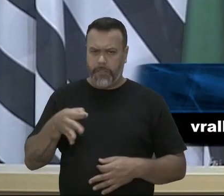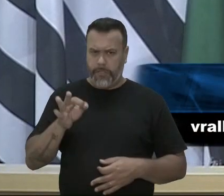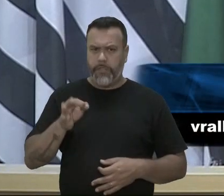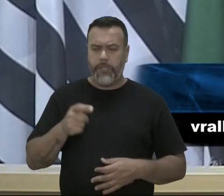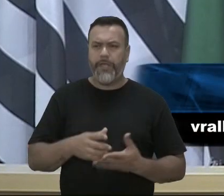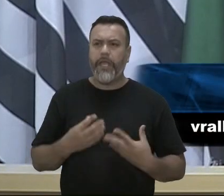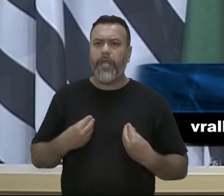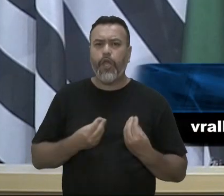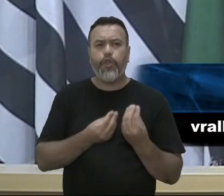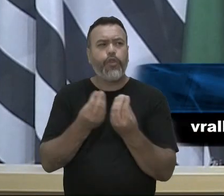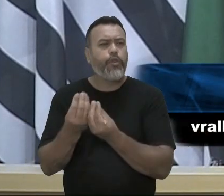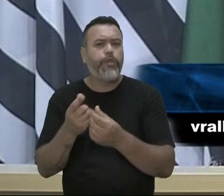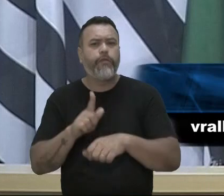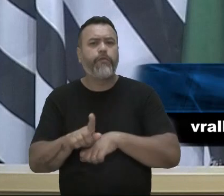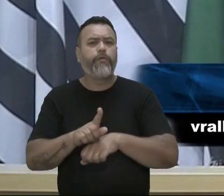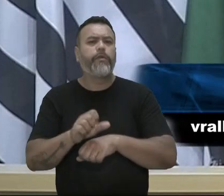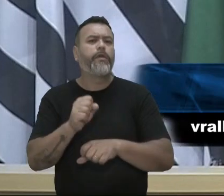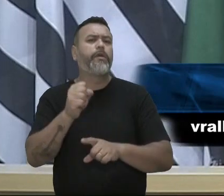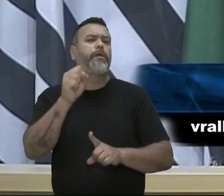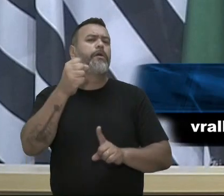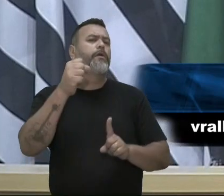governo, nesses 8 meses,